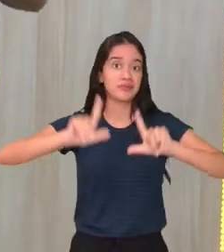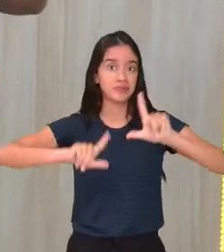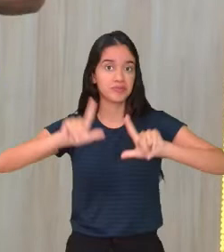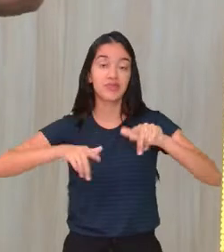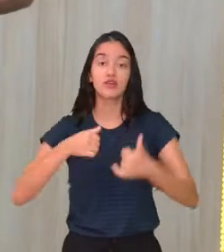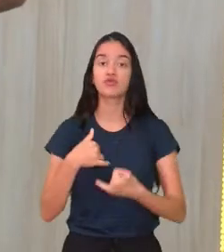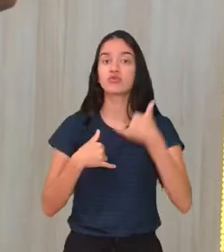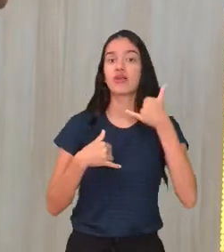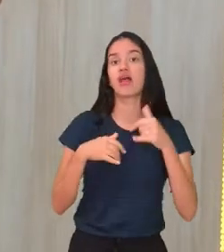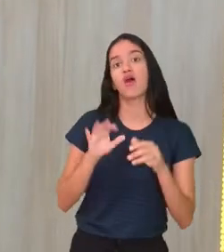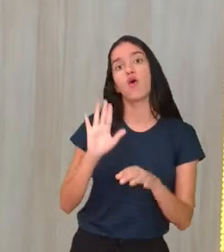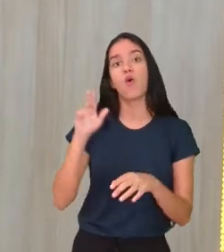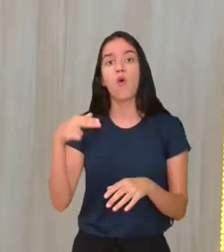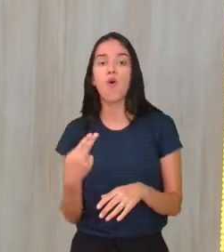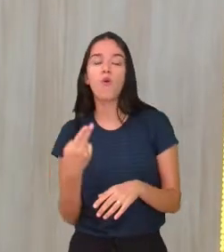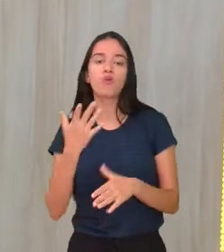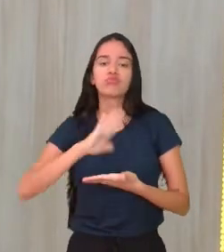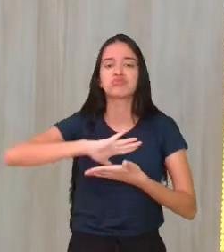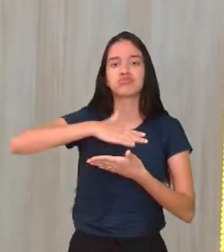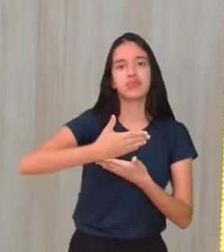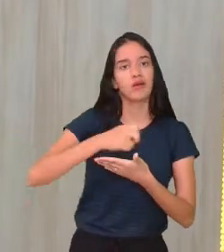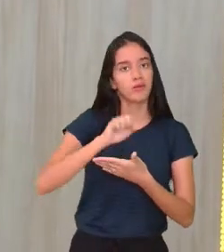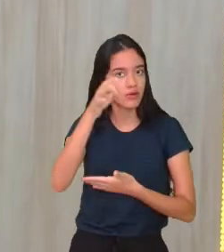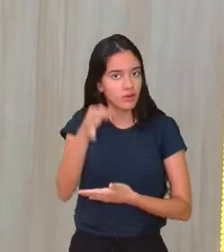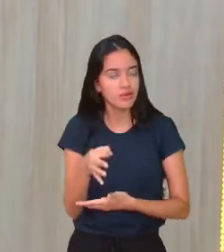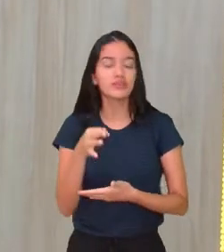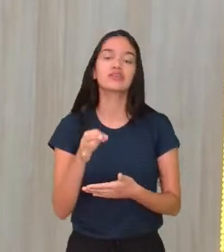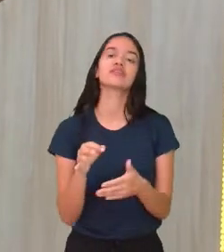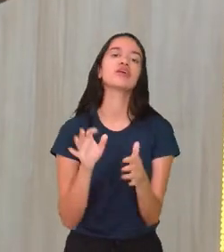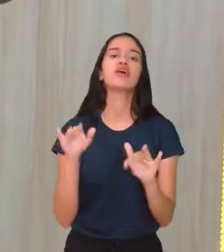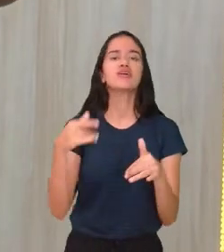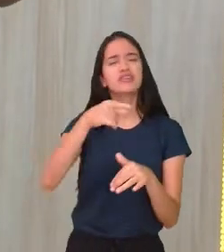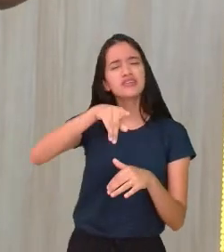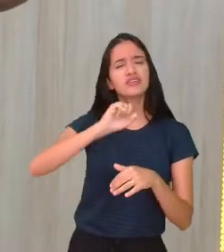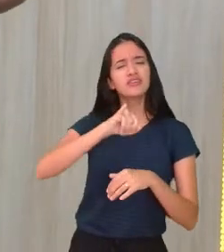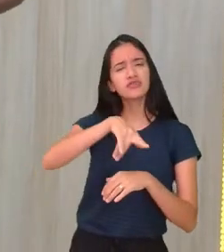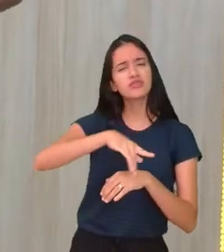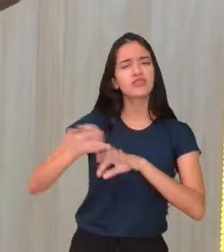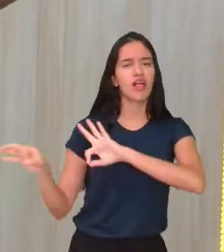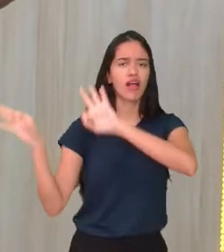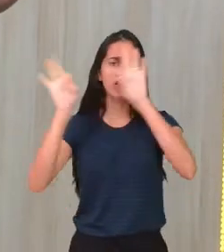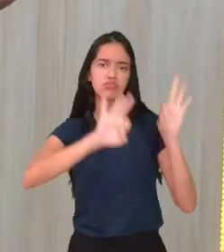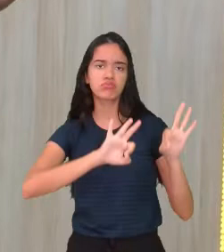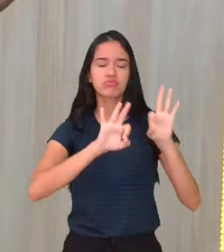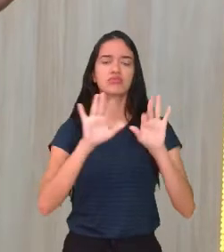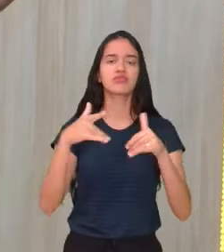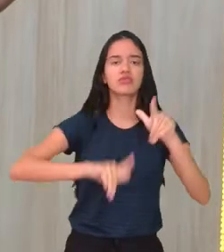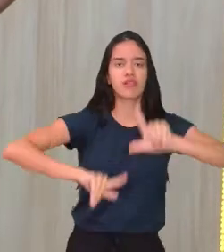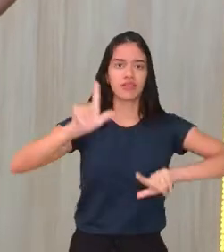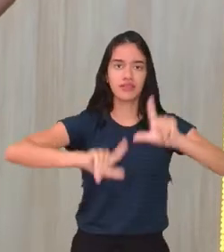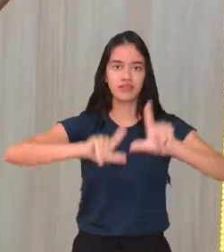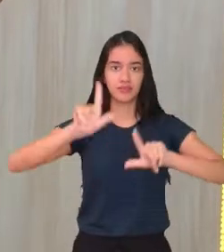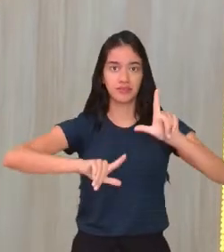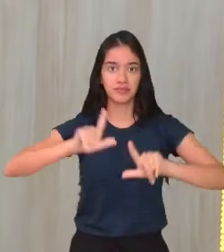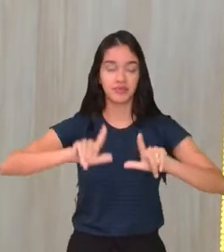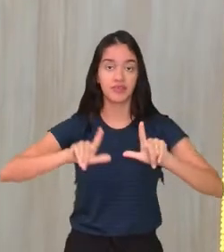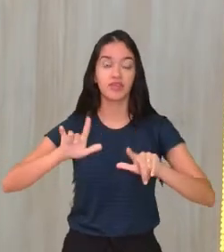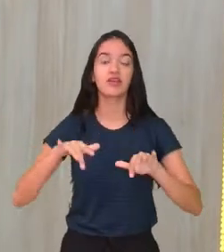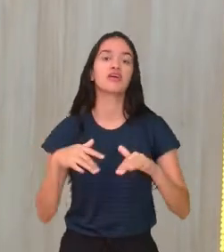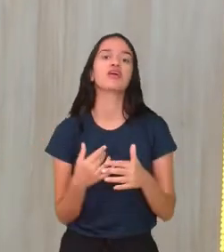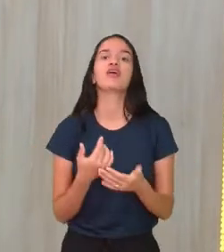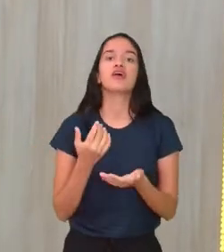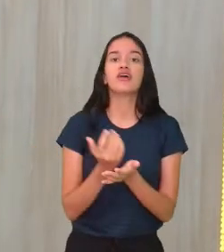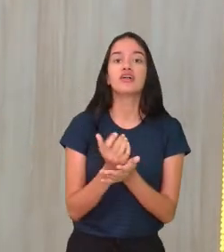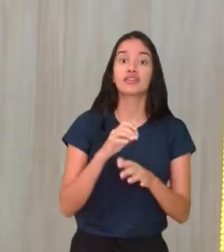do celular ou do computador, tá bom? Se você está assistindo essa aula aí através da TV, única e